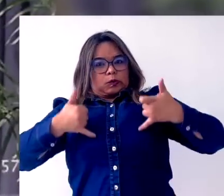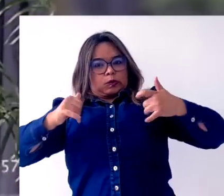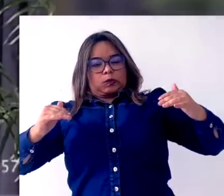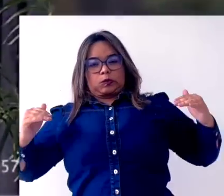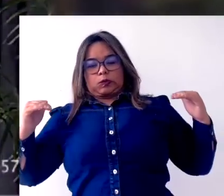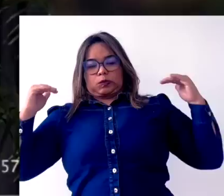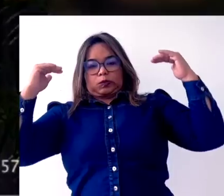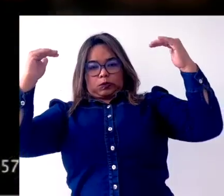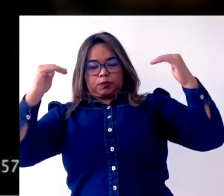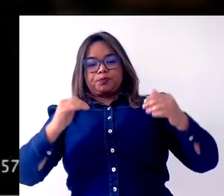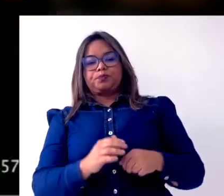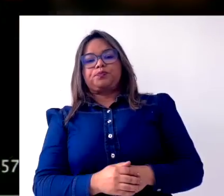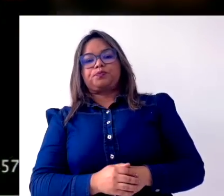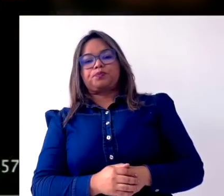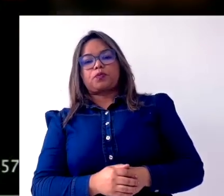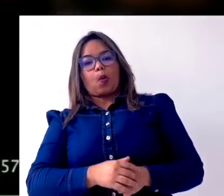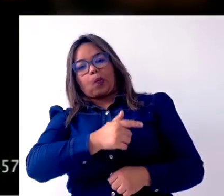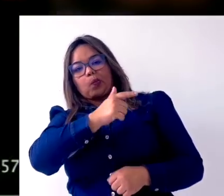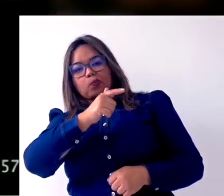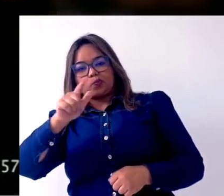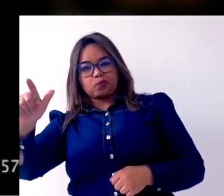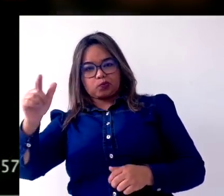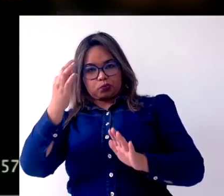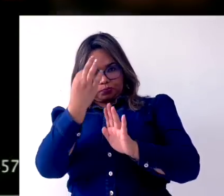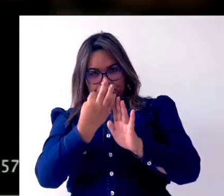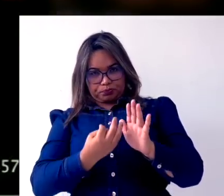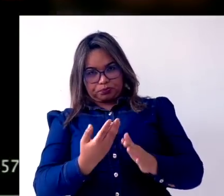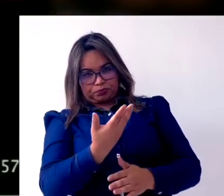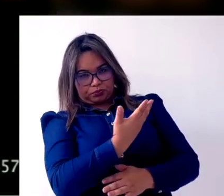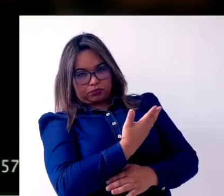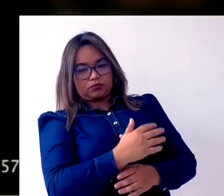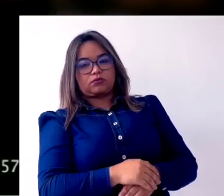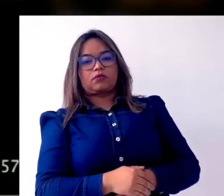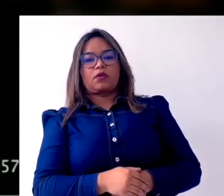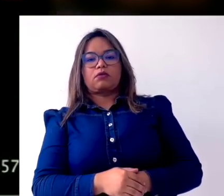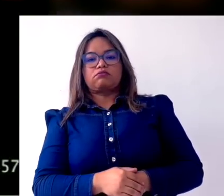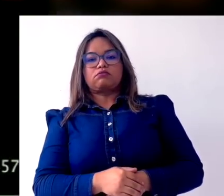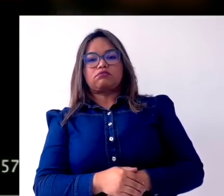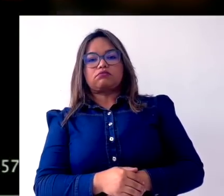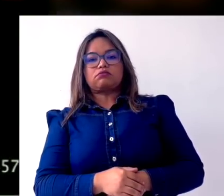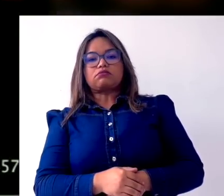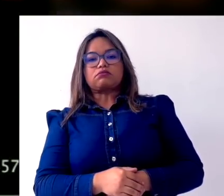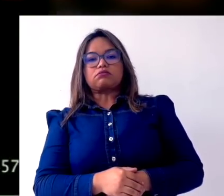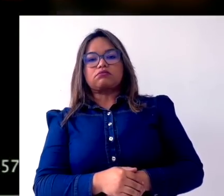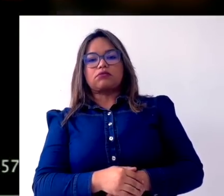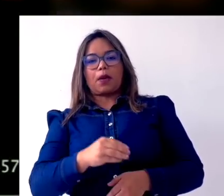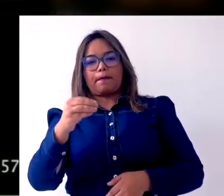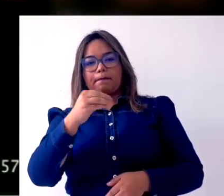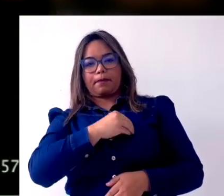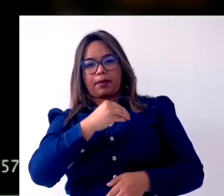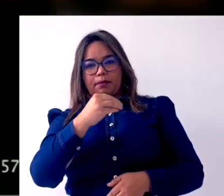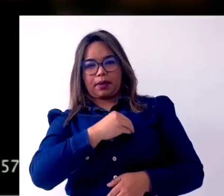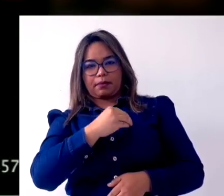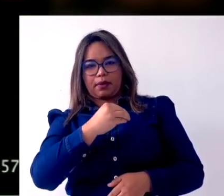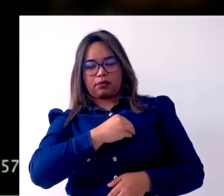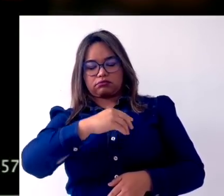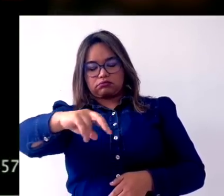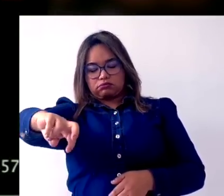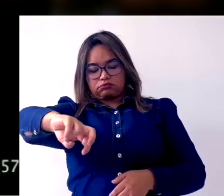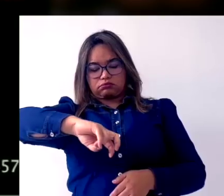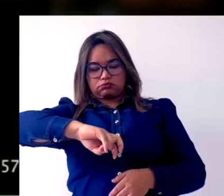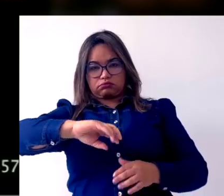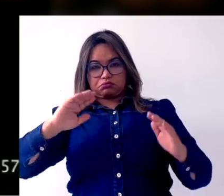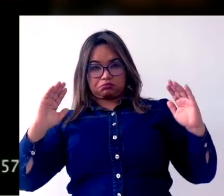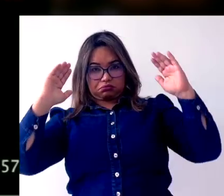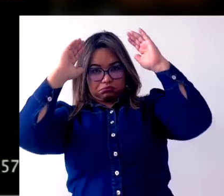arrogância. Aqui está outra declaração. O pobre pecador se ajoelha aos pés do confessor. Ele sabe que não está falando a um homem comum, mas